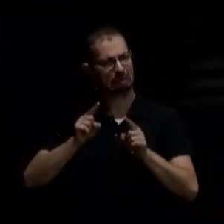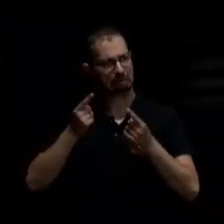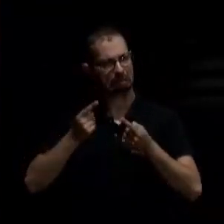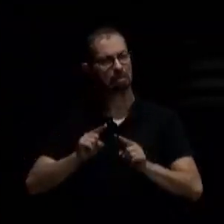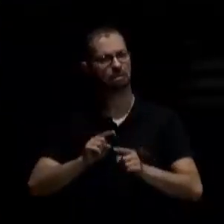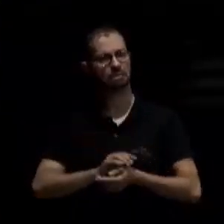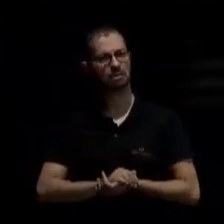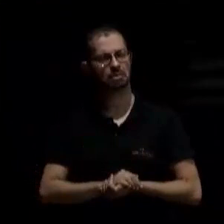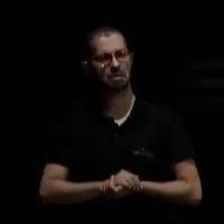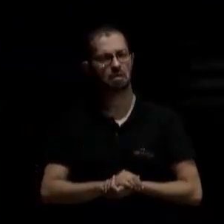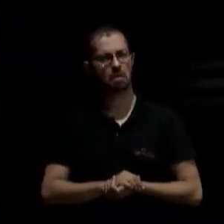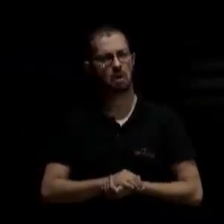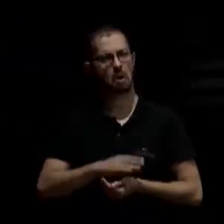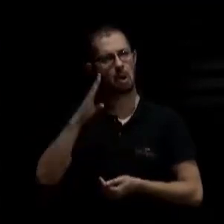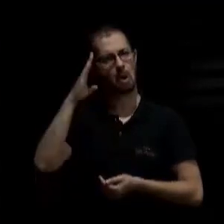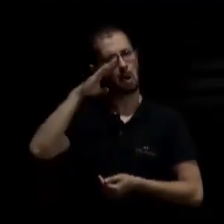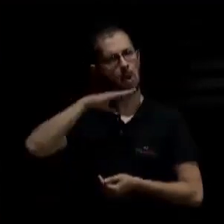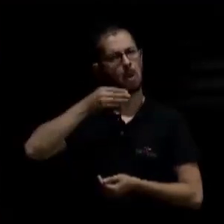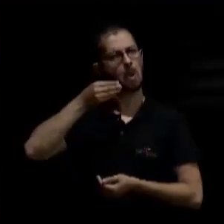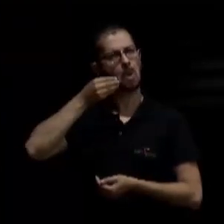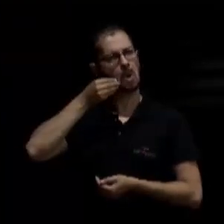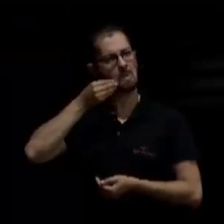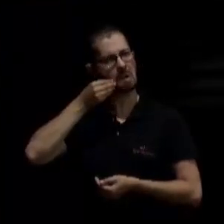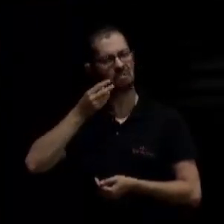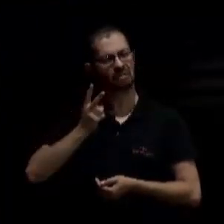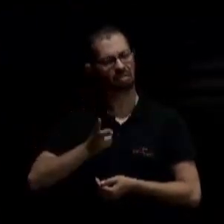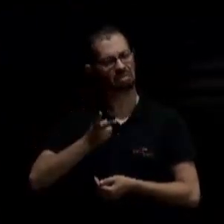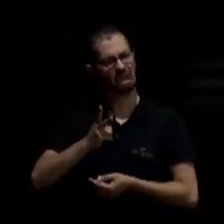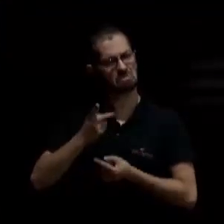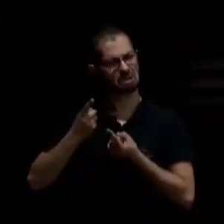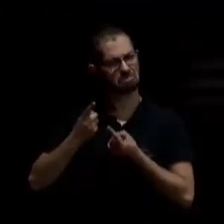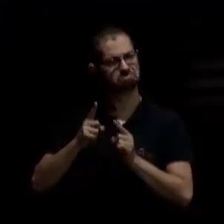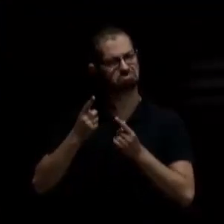O maligno sempre vem comigo ao púlpito.